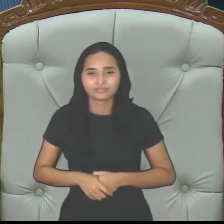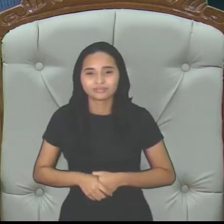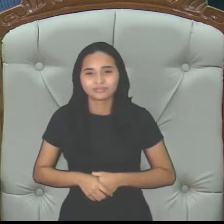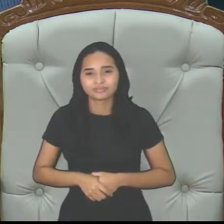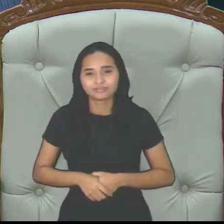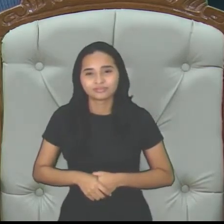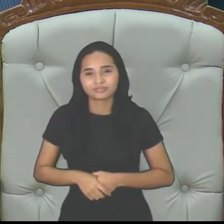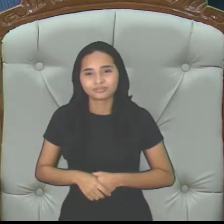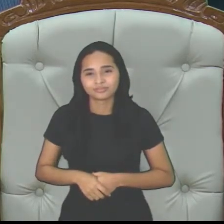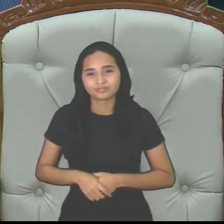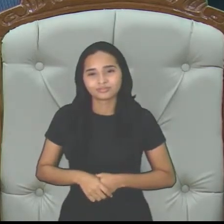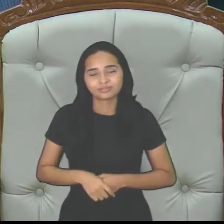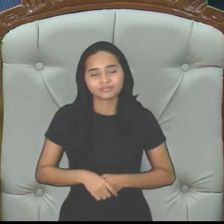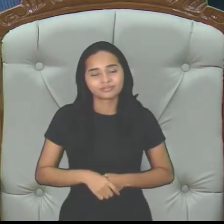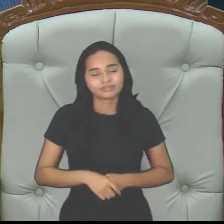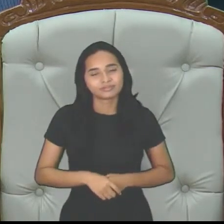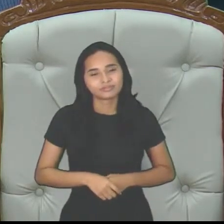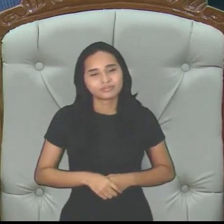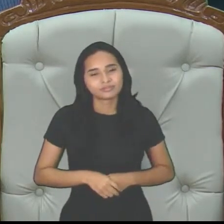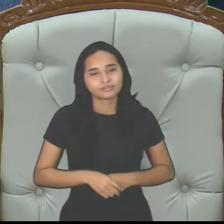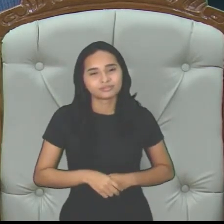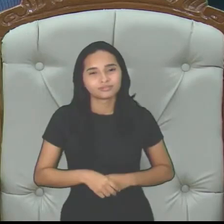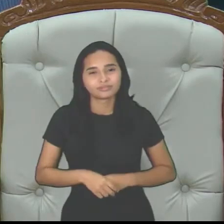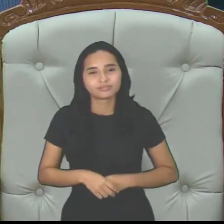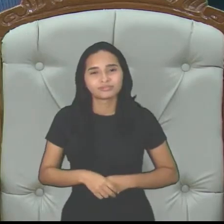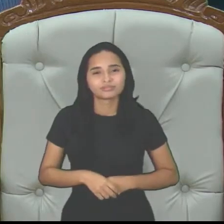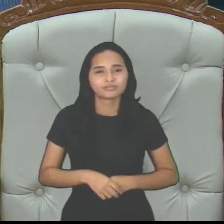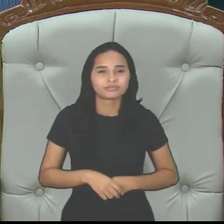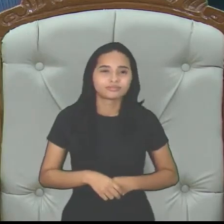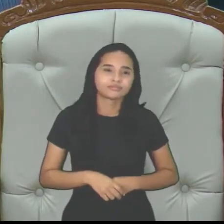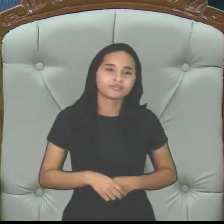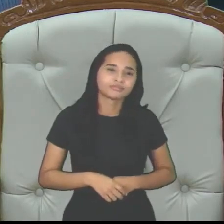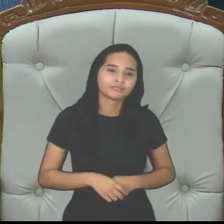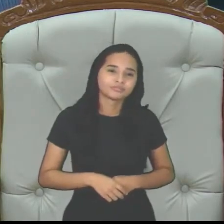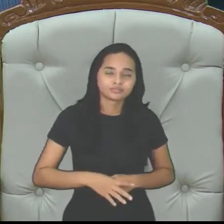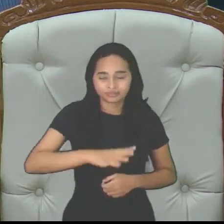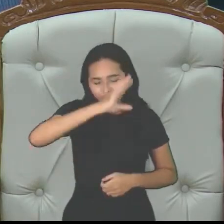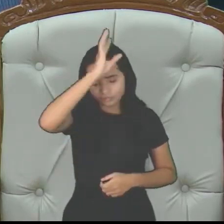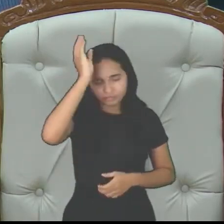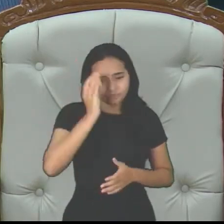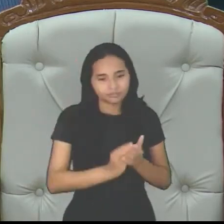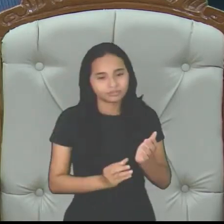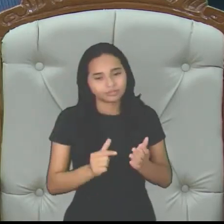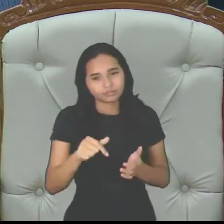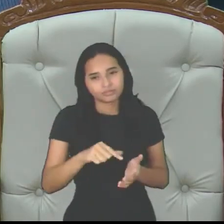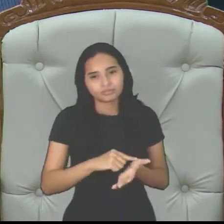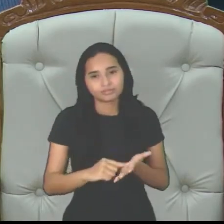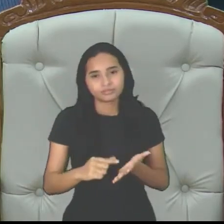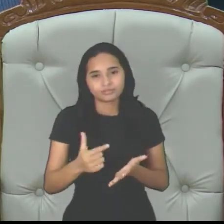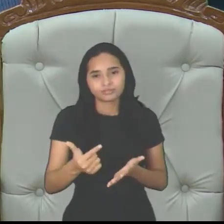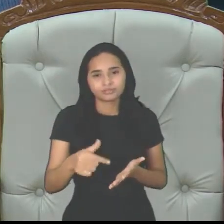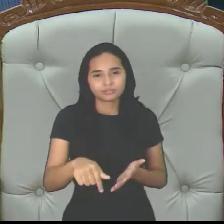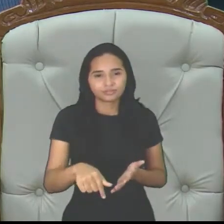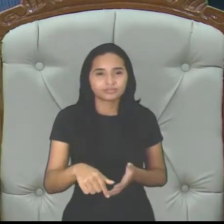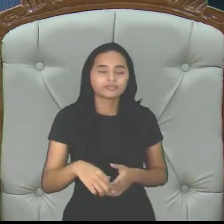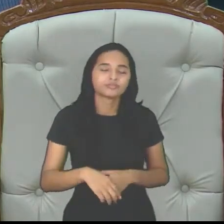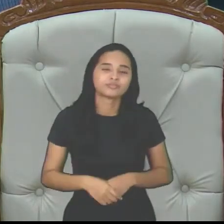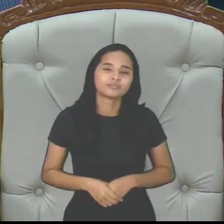Deus bendito. Romanos 7, 27. Eu acho que é isso mesmo. Hein?